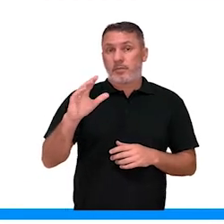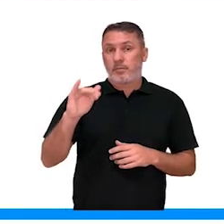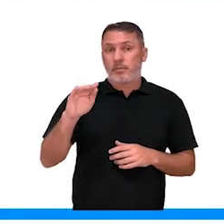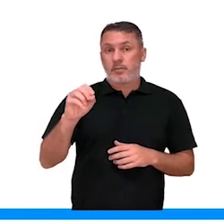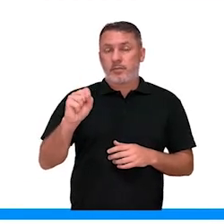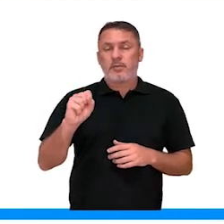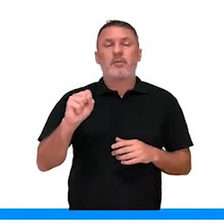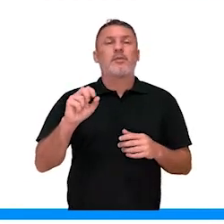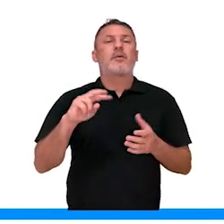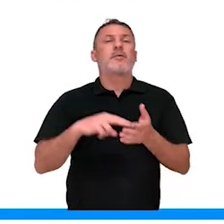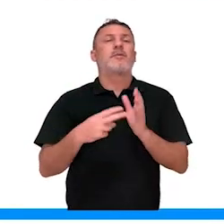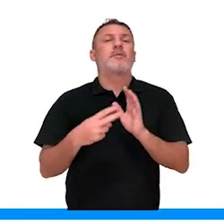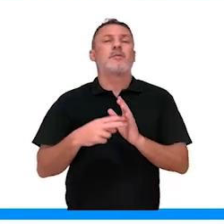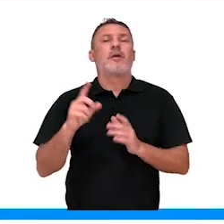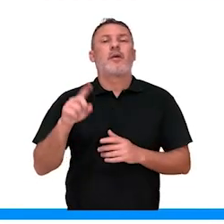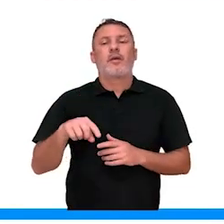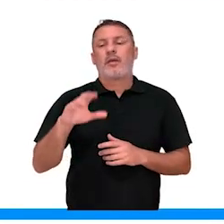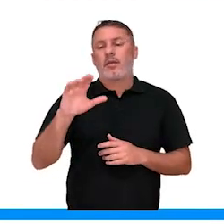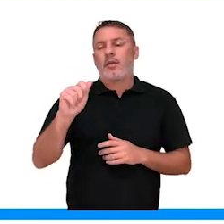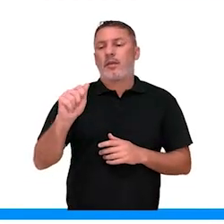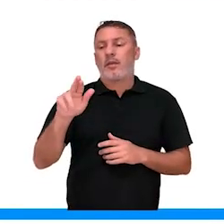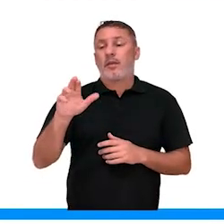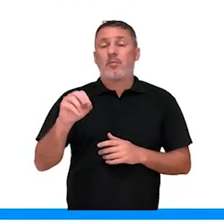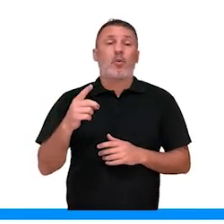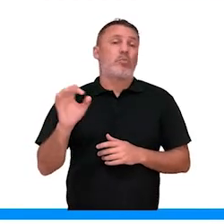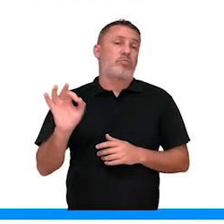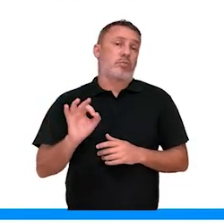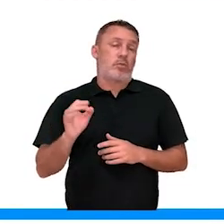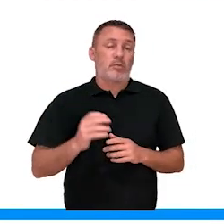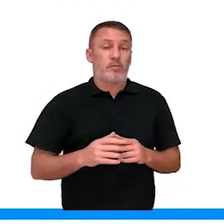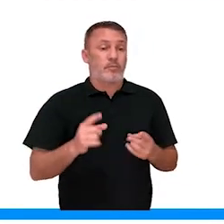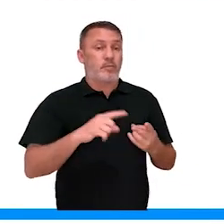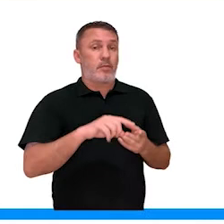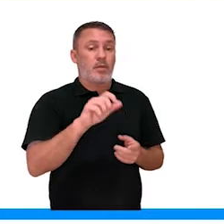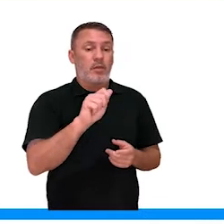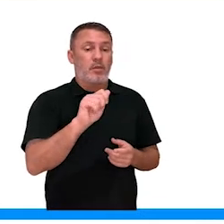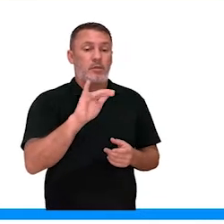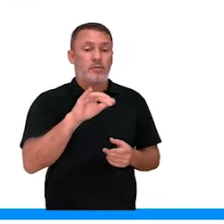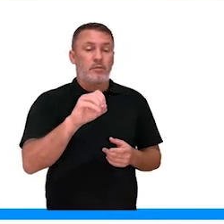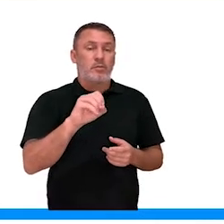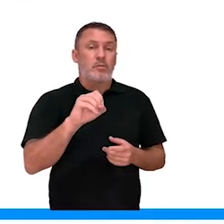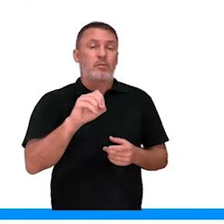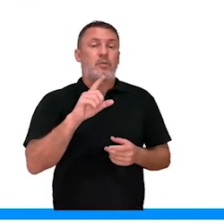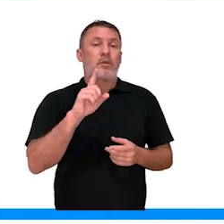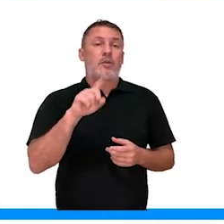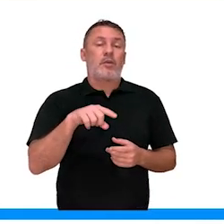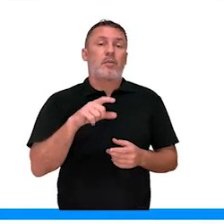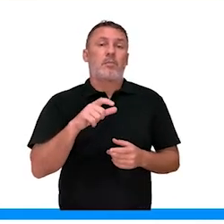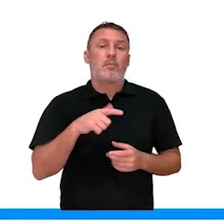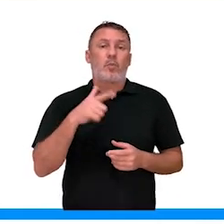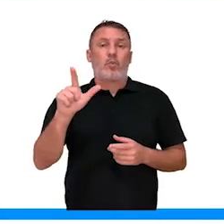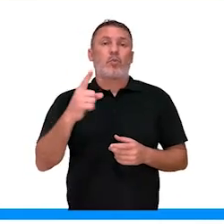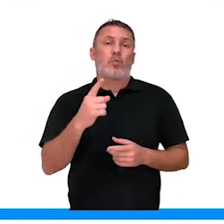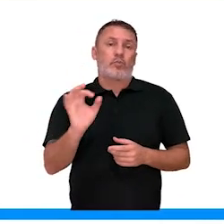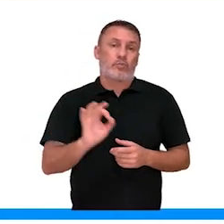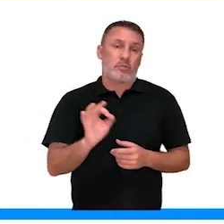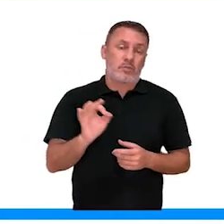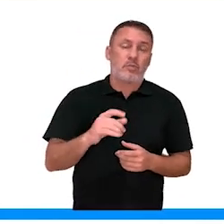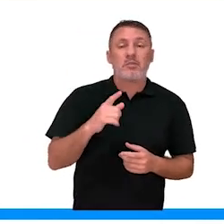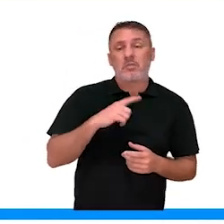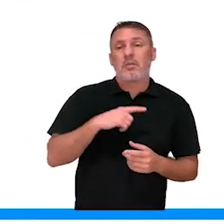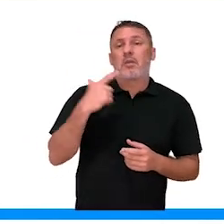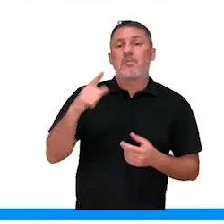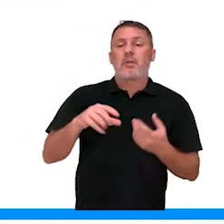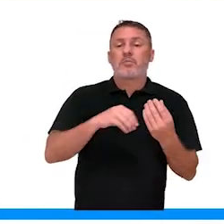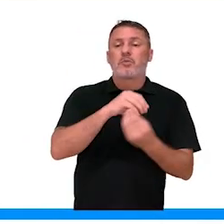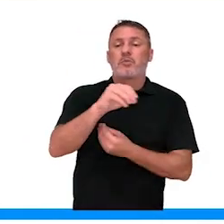os carboidratos, correspondem a 1%. Ácidos nucleicos correspondem a outro 1%. E